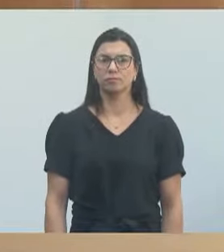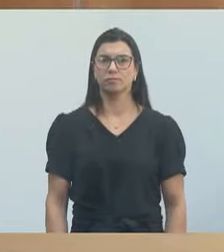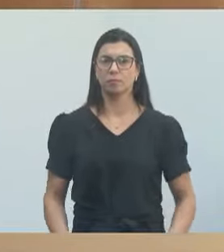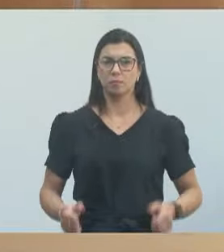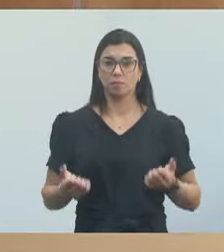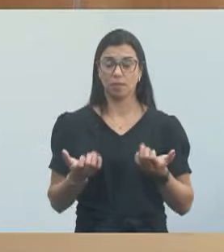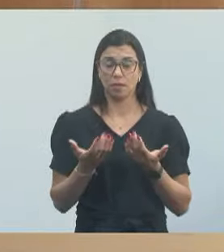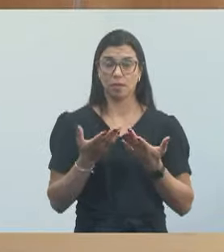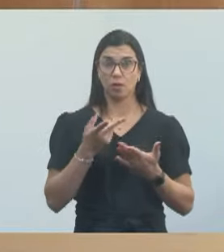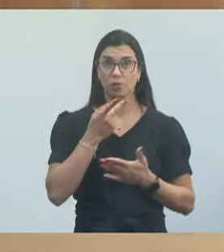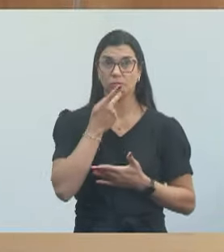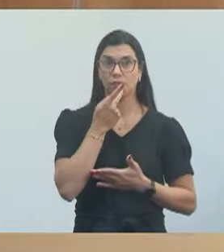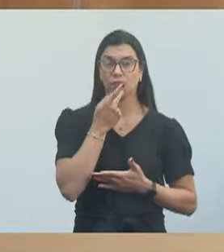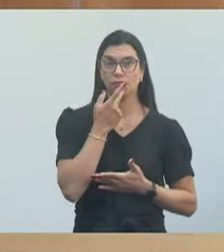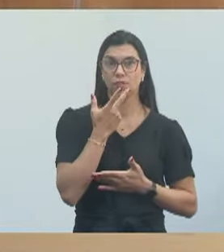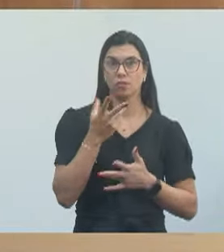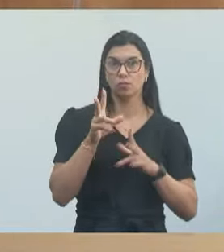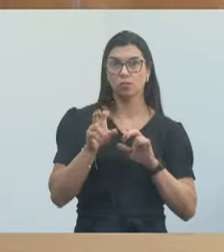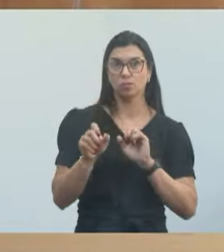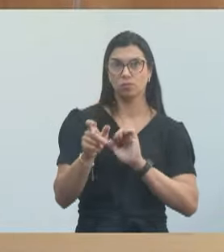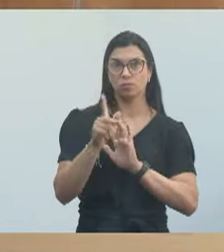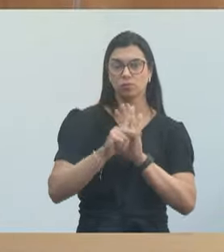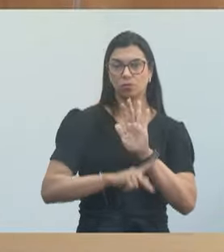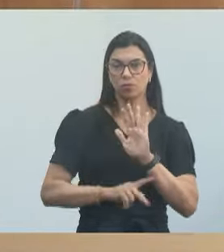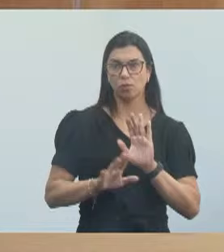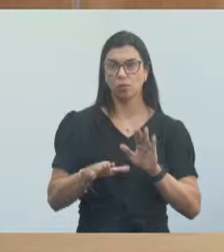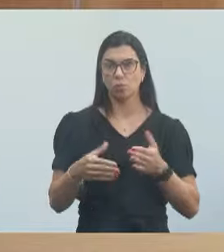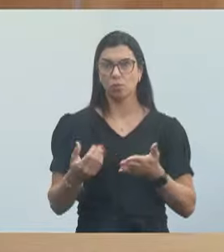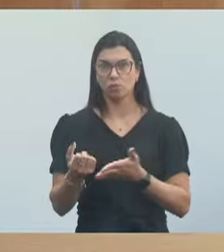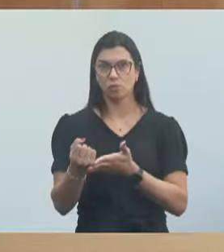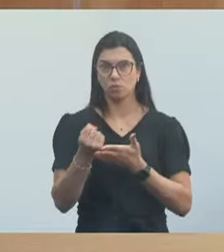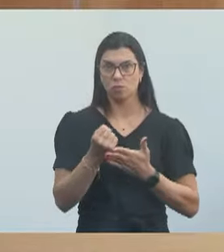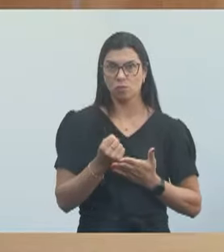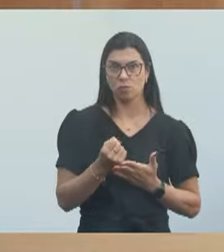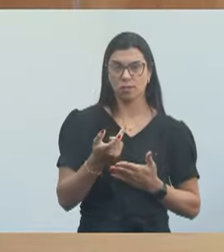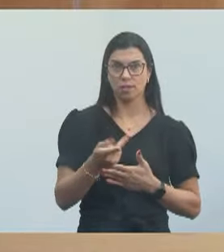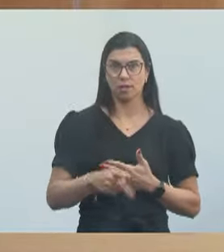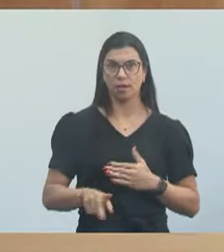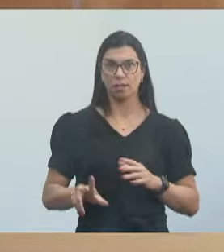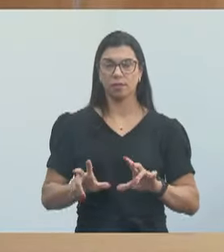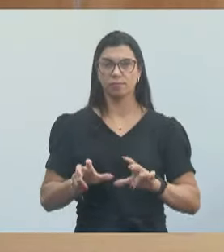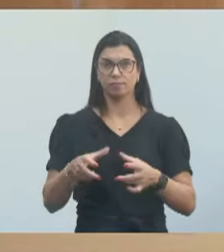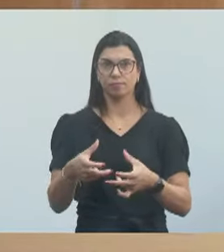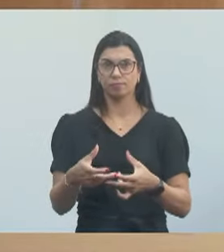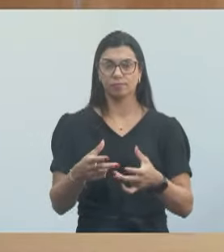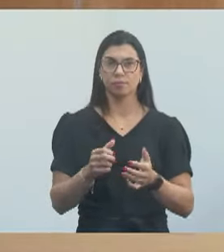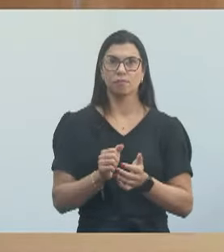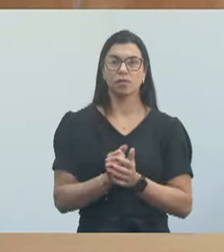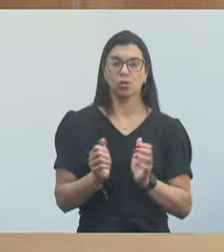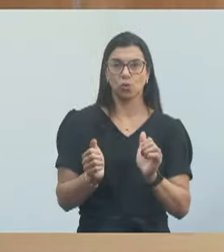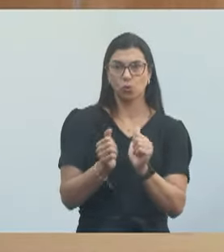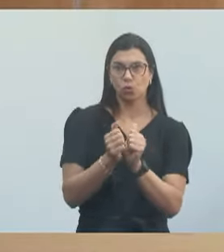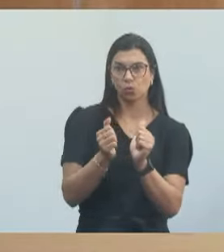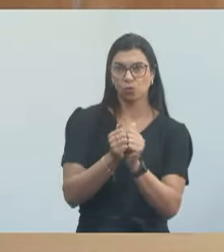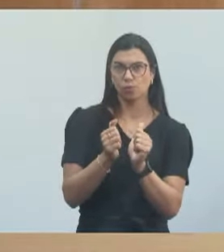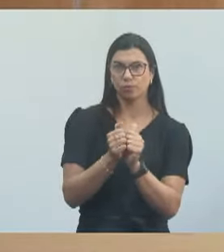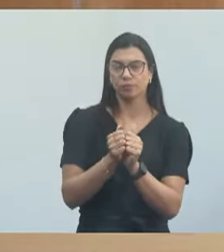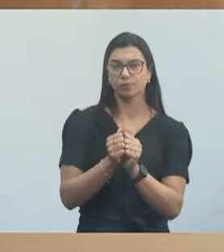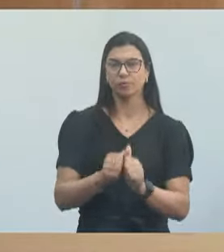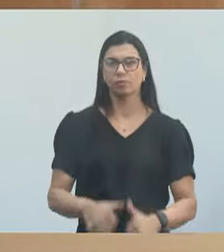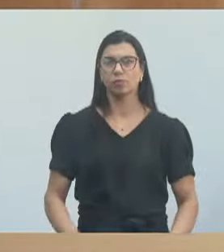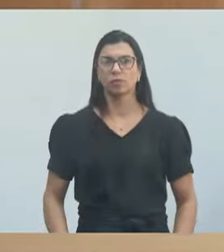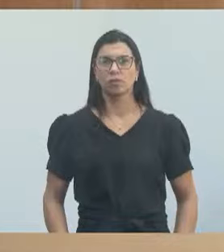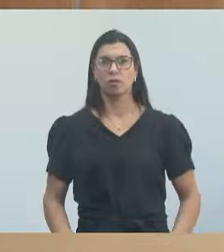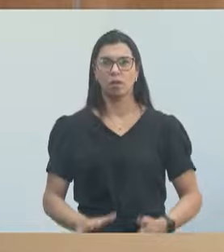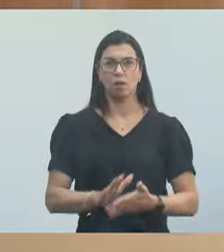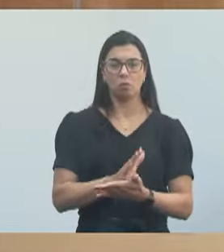Agora, falando um pouquinho do projeto, quando um projeto desse vem do executivo, junto aí